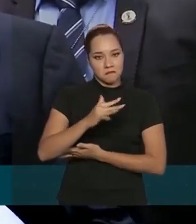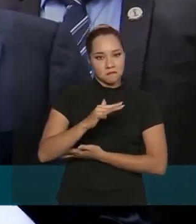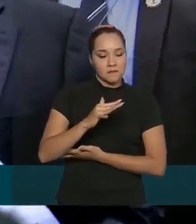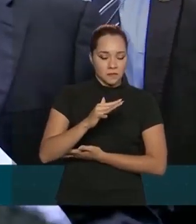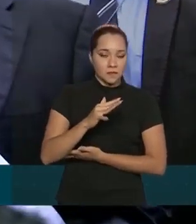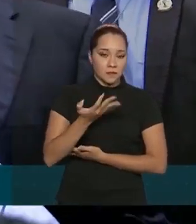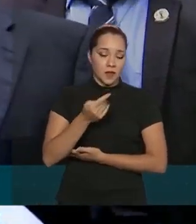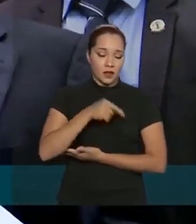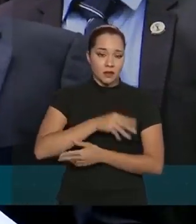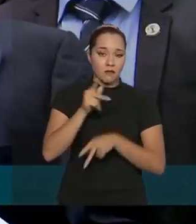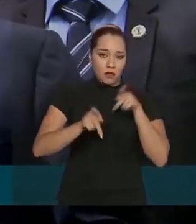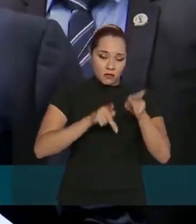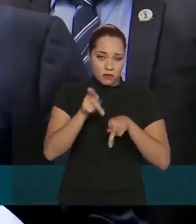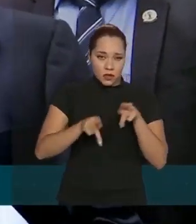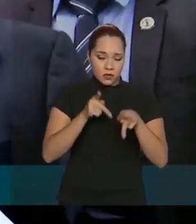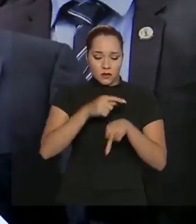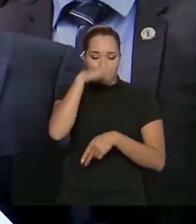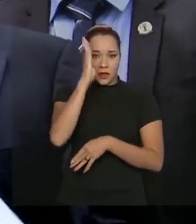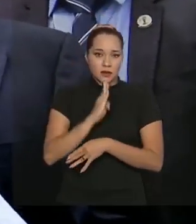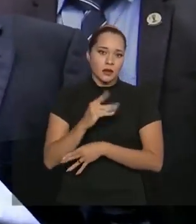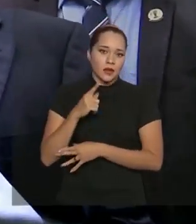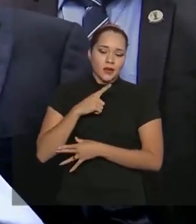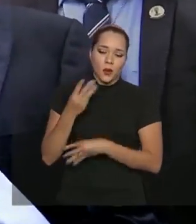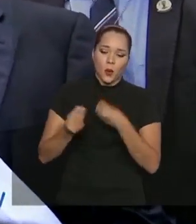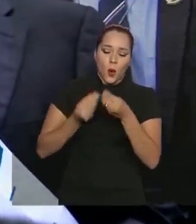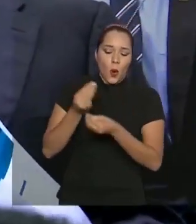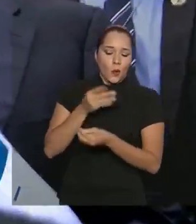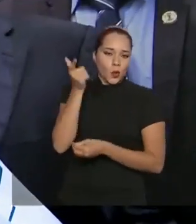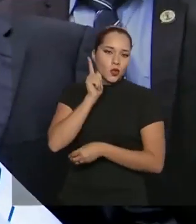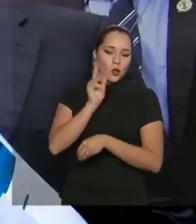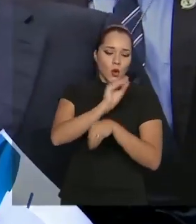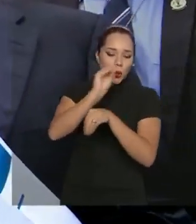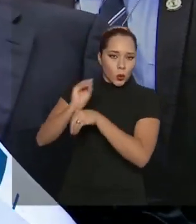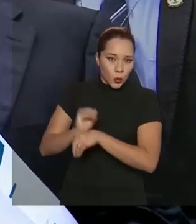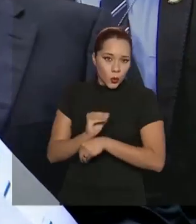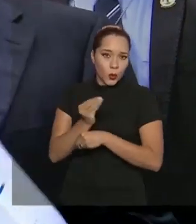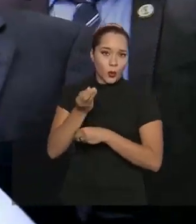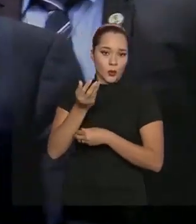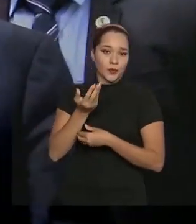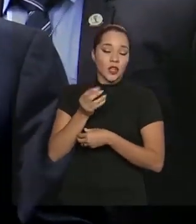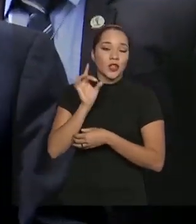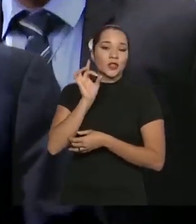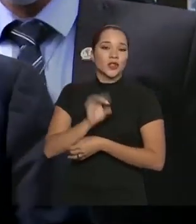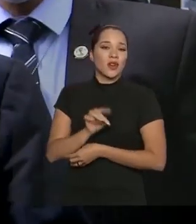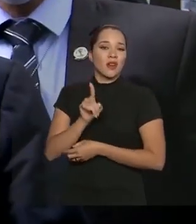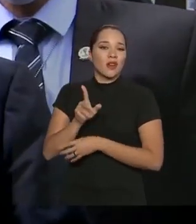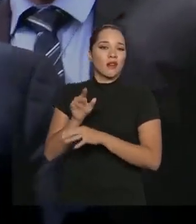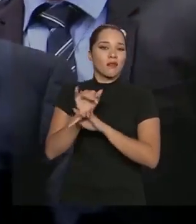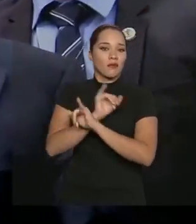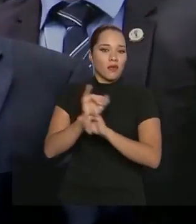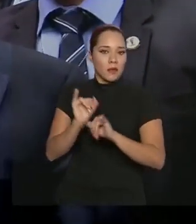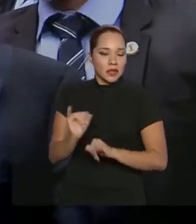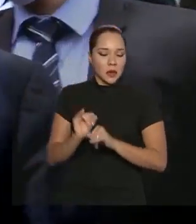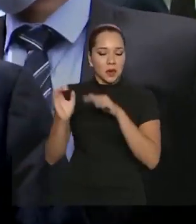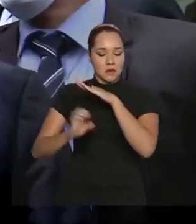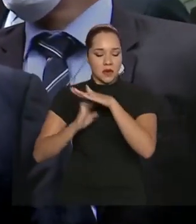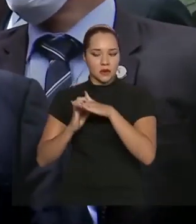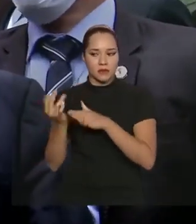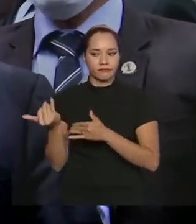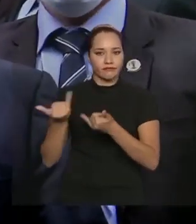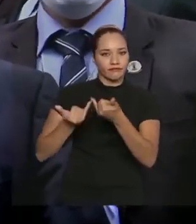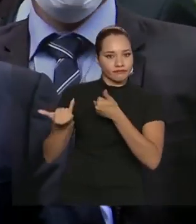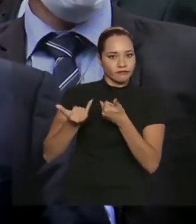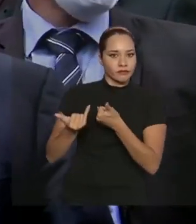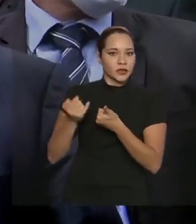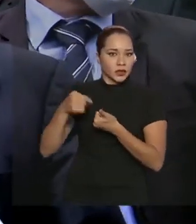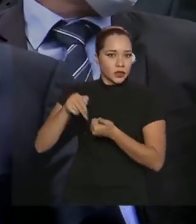a população brasileira tem meios de subsistência. Só que a informação que os empresários nos trazem,